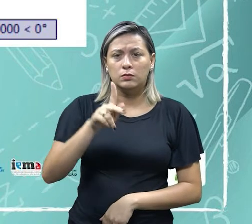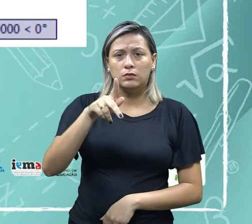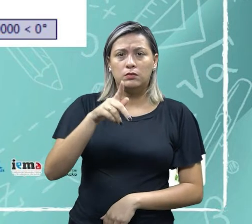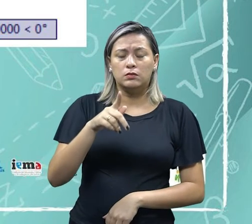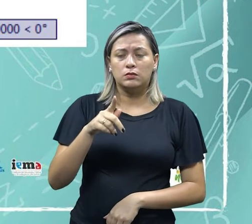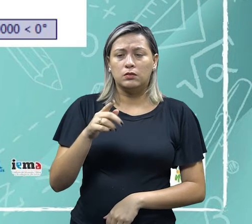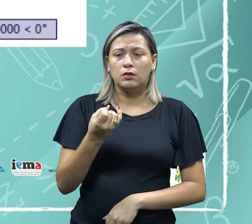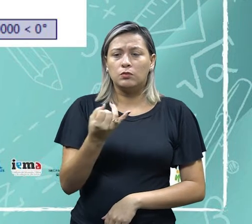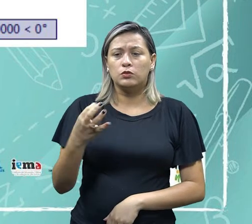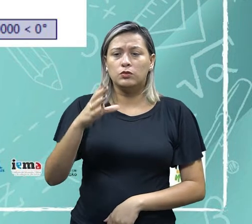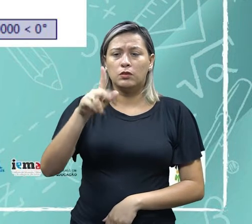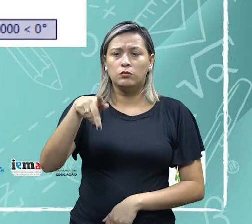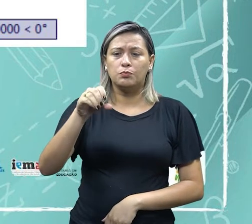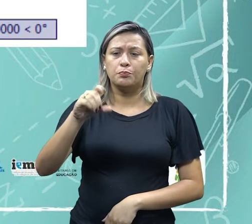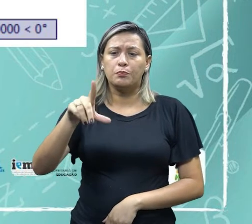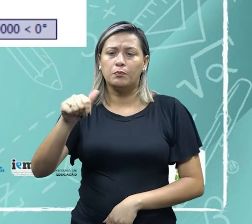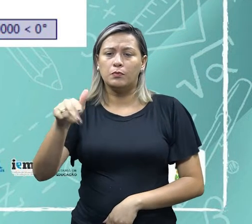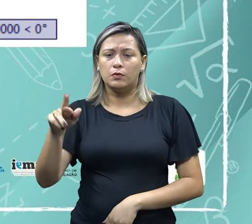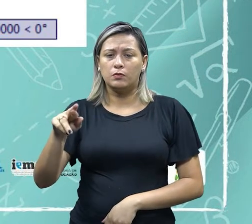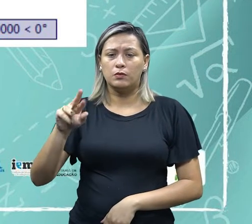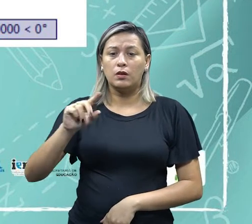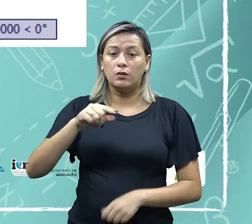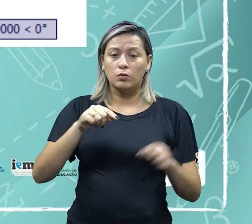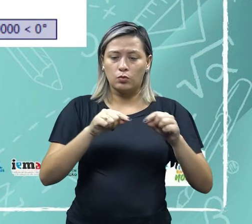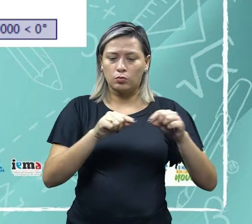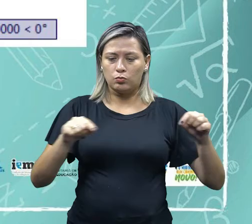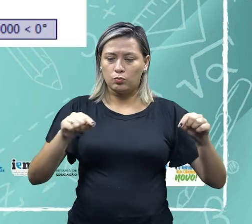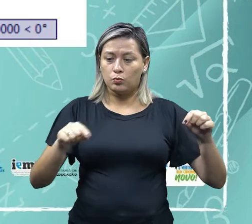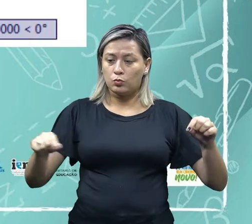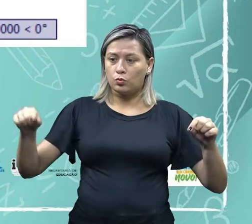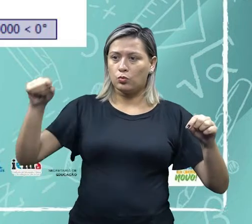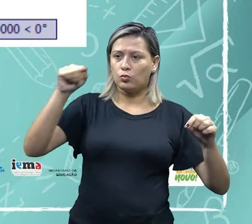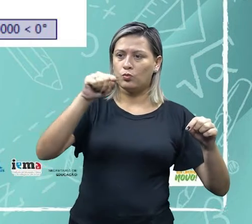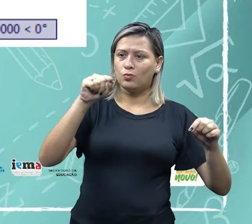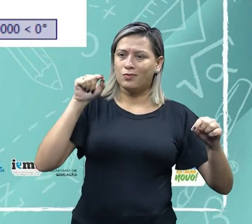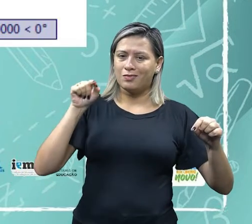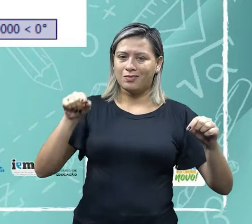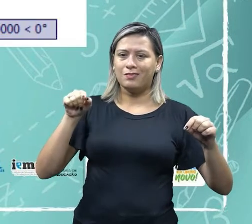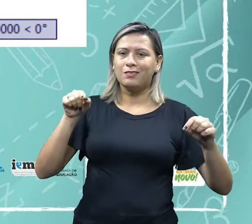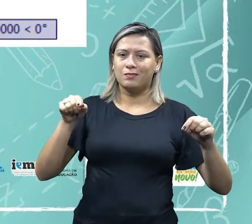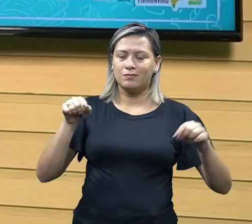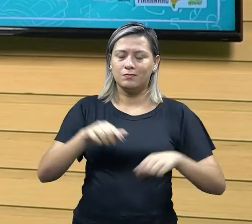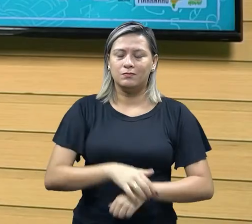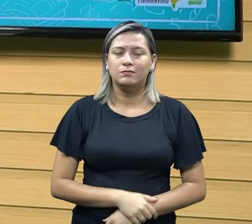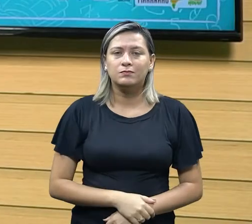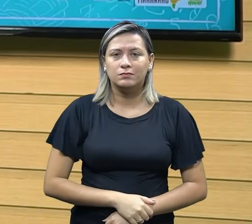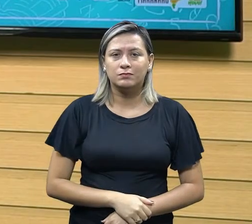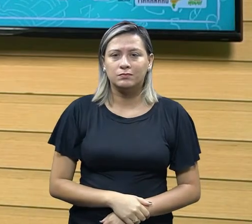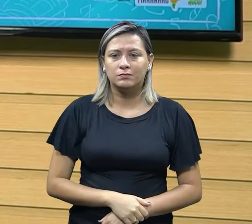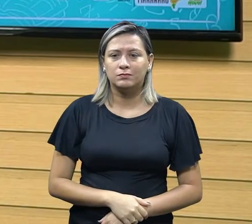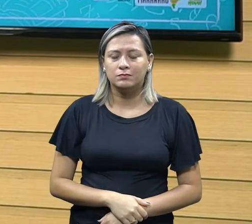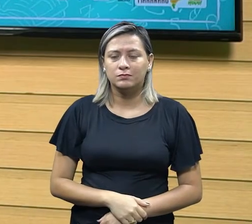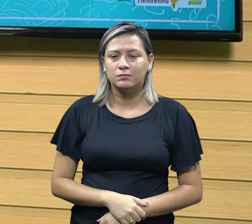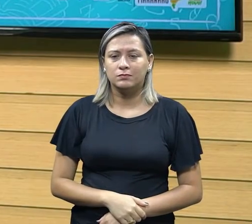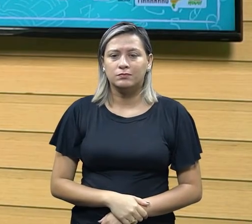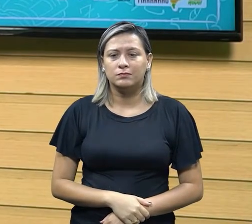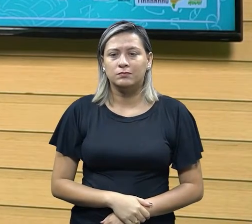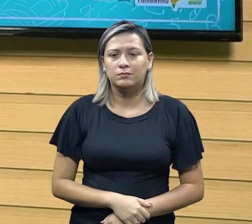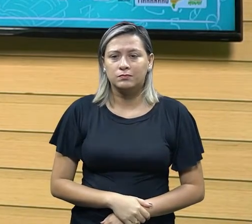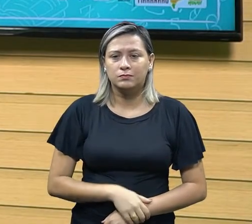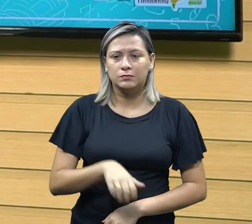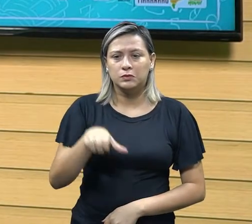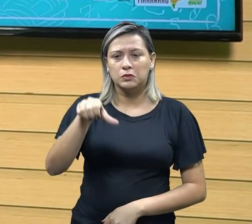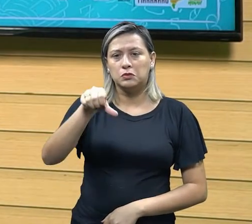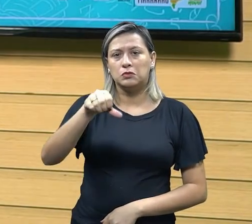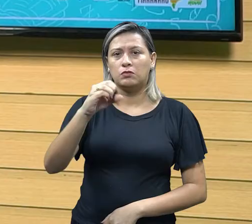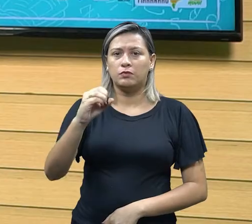polar, e na sequência ele abre o arco no terceiro ponto que a gente marca ali, ó. Certo? Então, identificou ali,